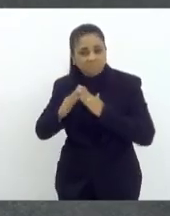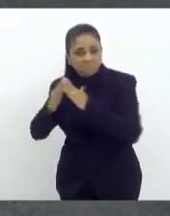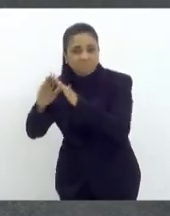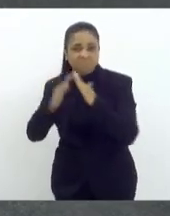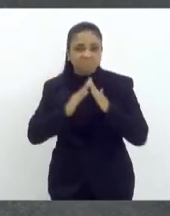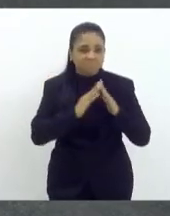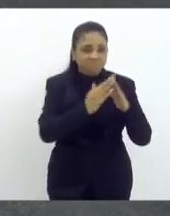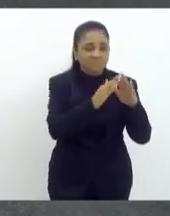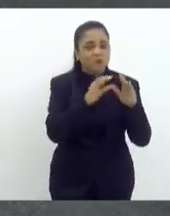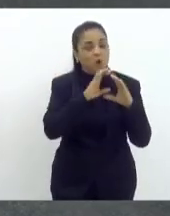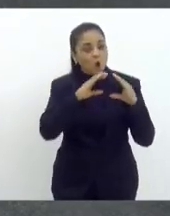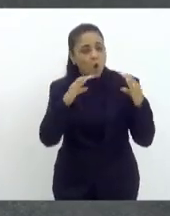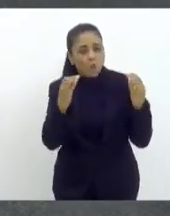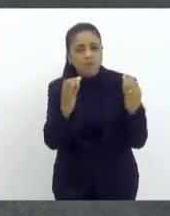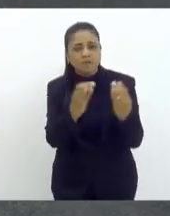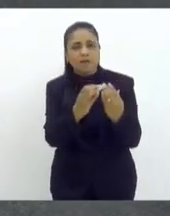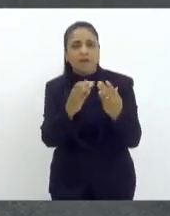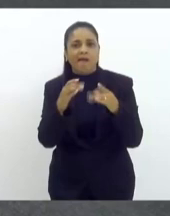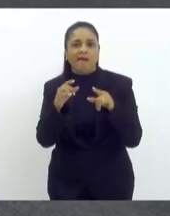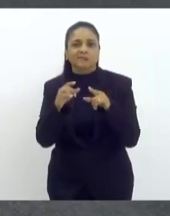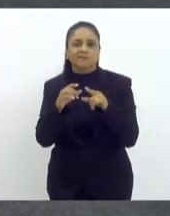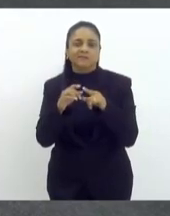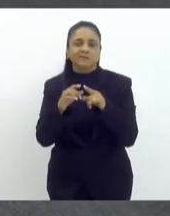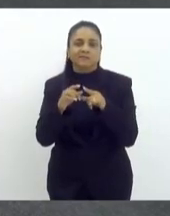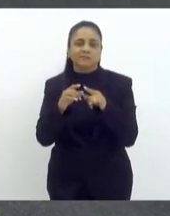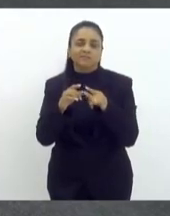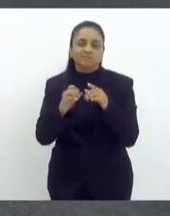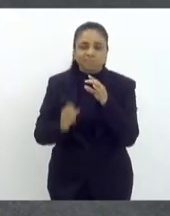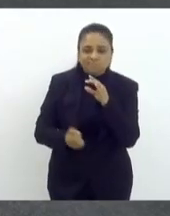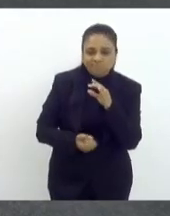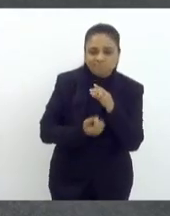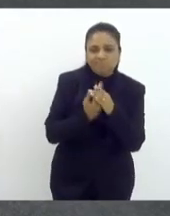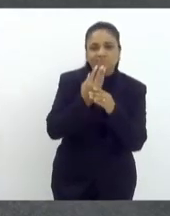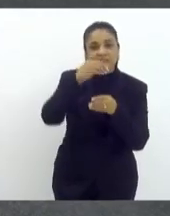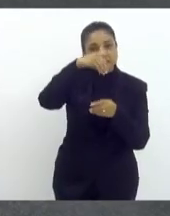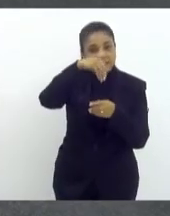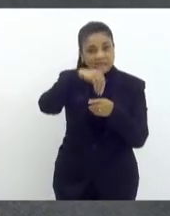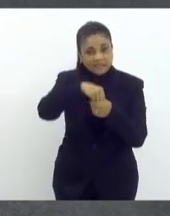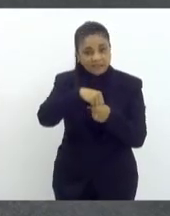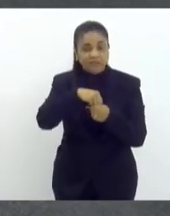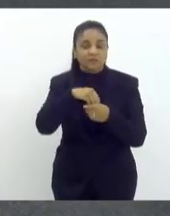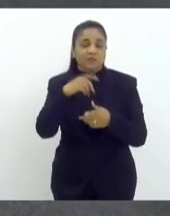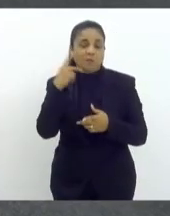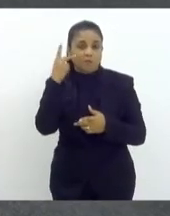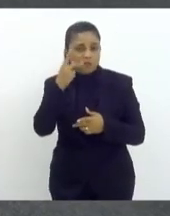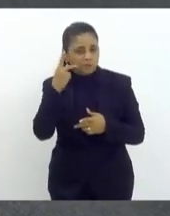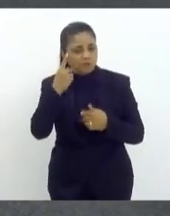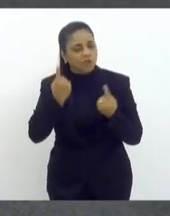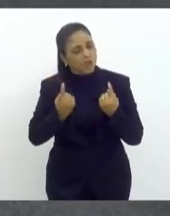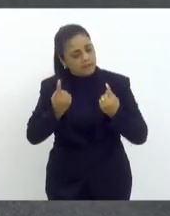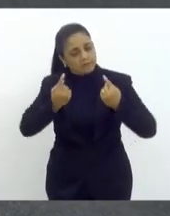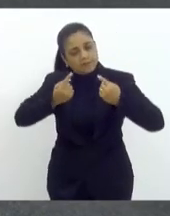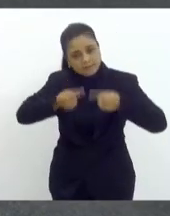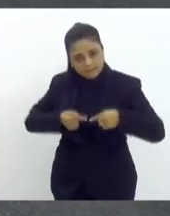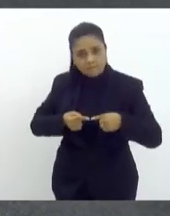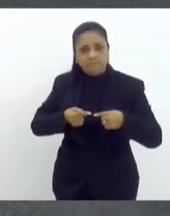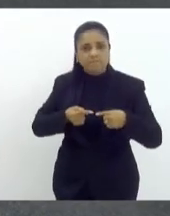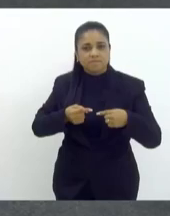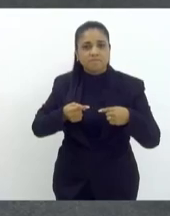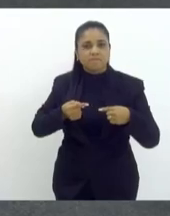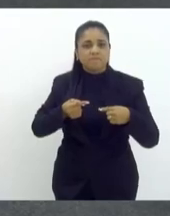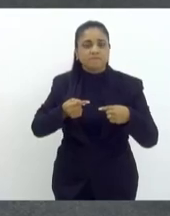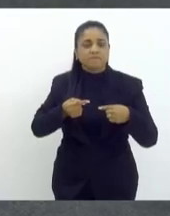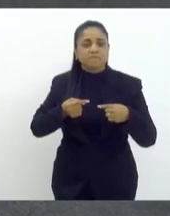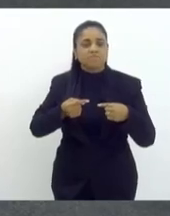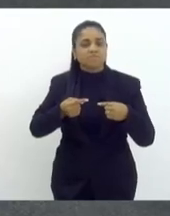Comunidades tradicionais das Comunidades originárias dentro da política ainda é Um Desafio e esse é o desafio da nossa